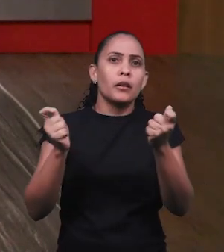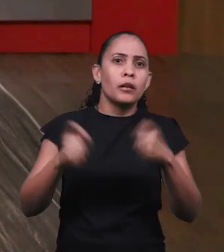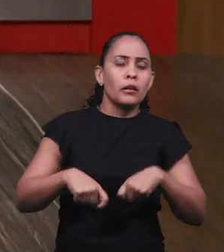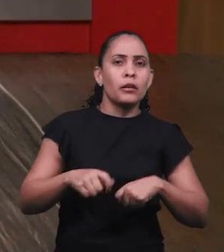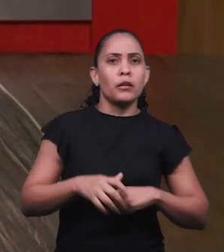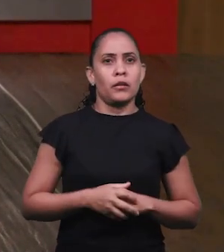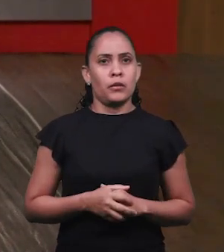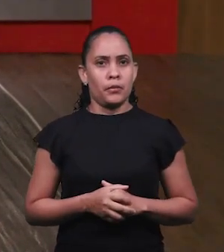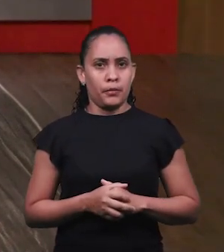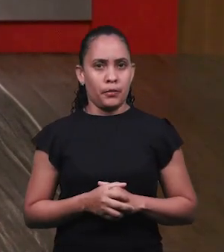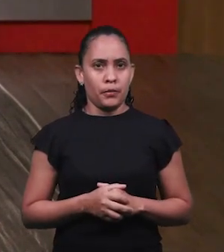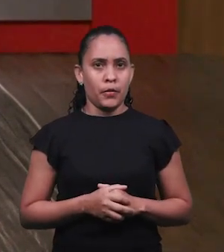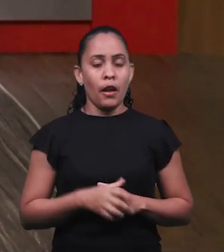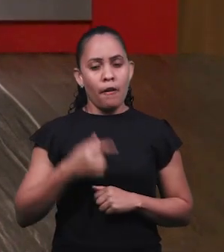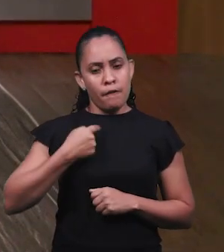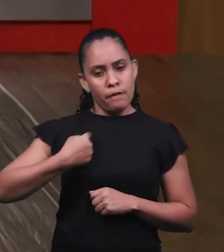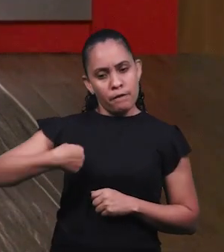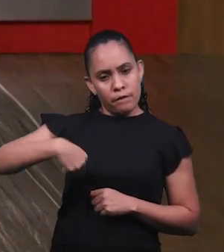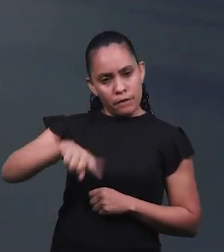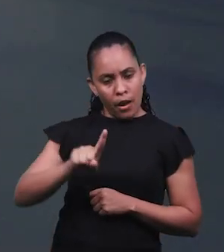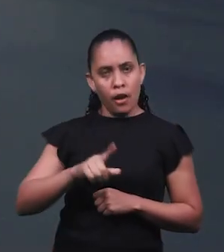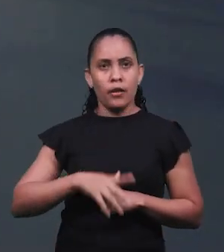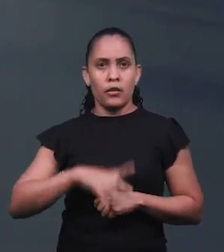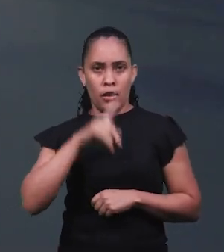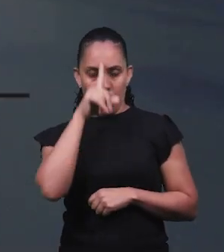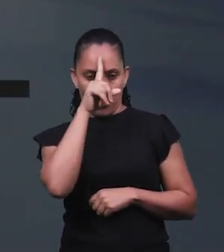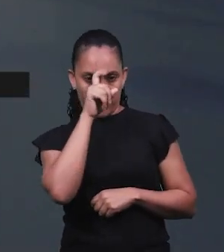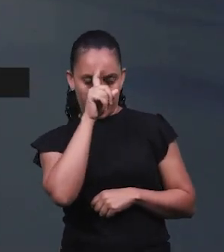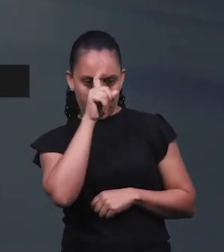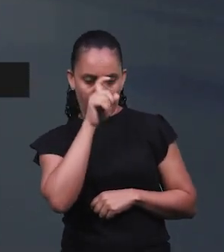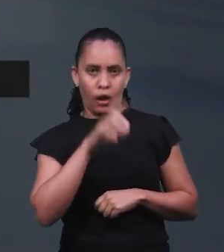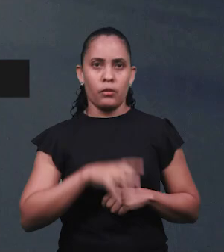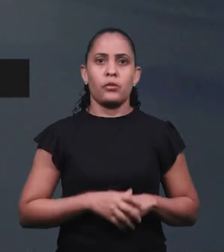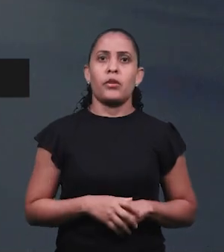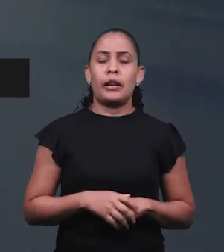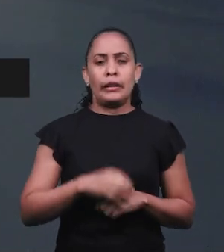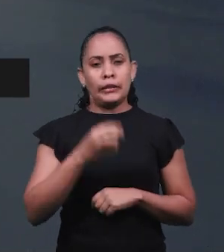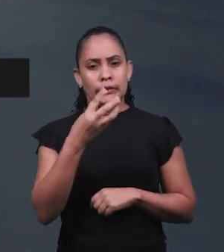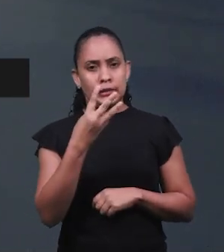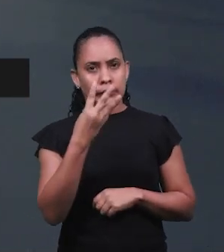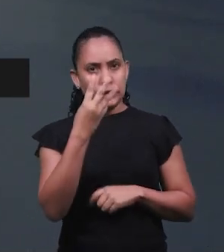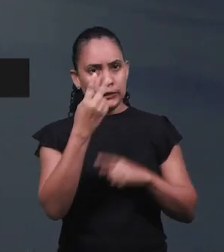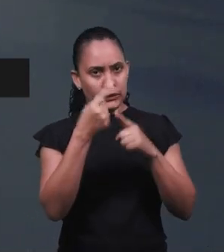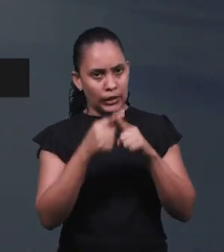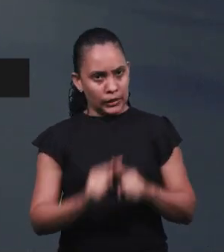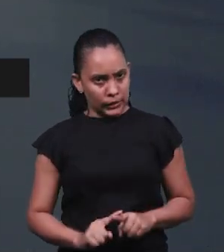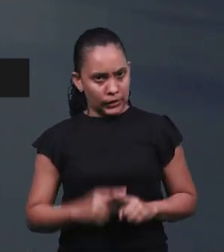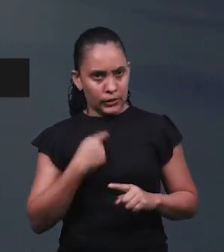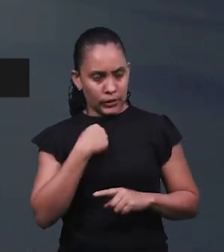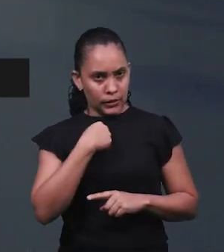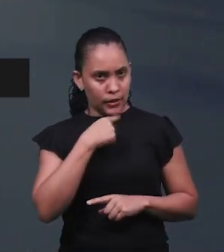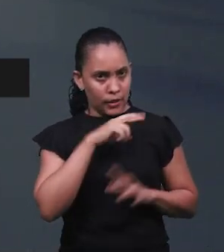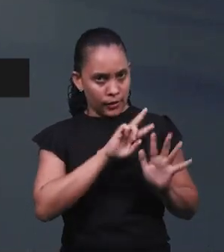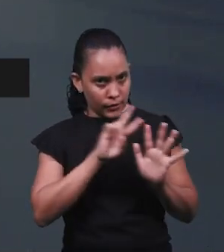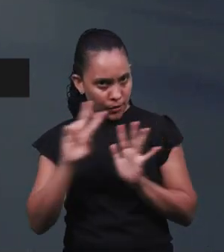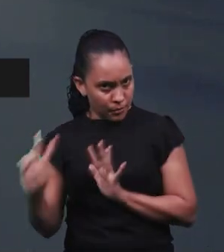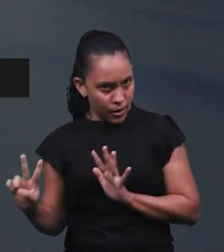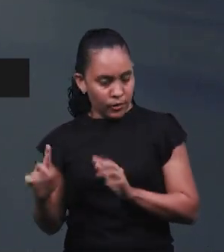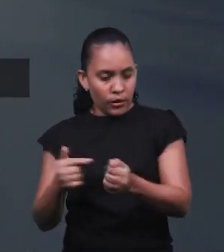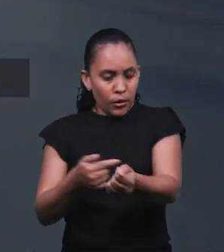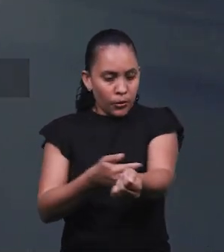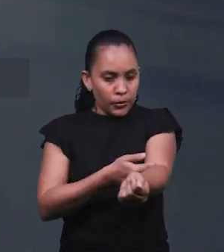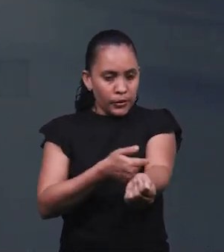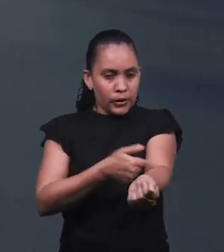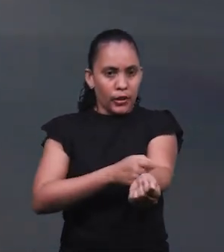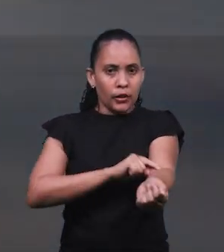paciente, ele vai ao hospital ou à clínica de diálise 3 vezes por semana, e lá o sangue dele